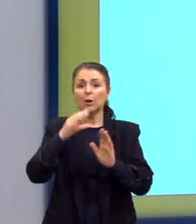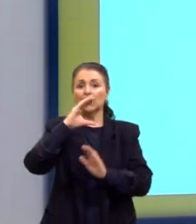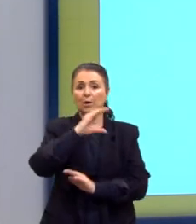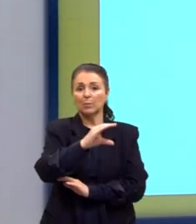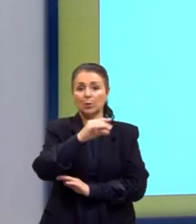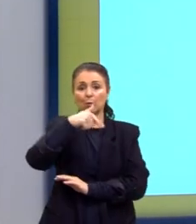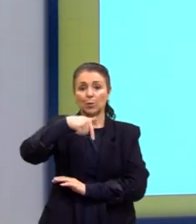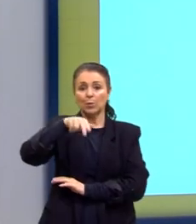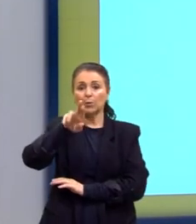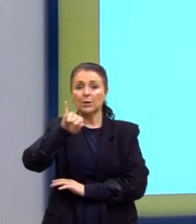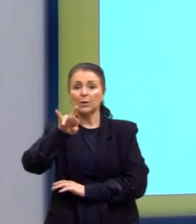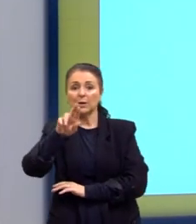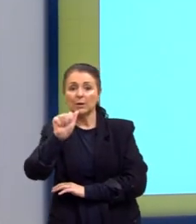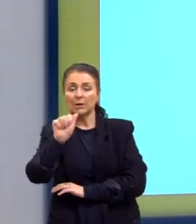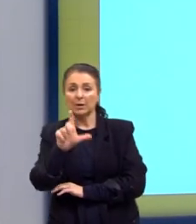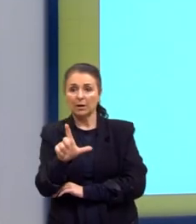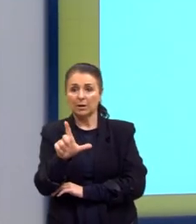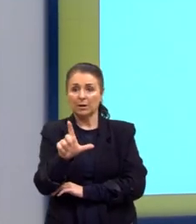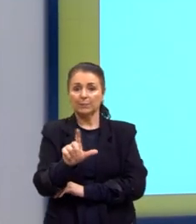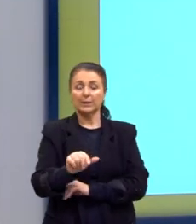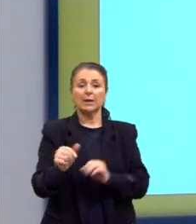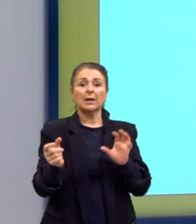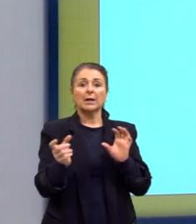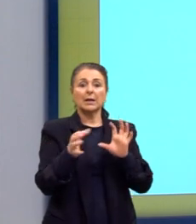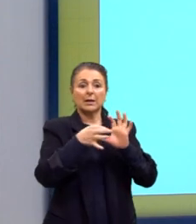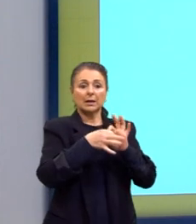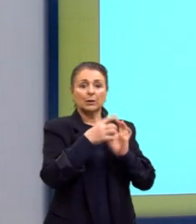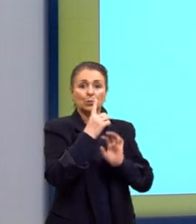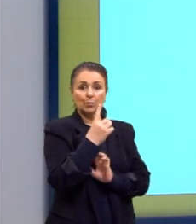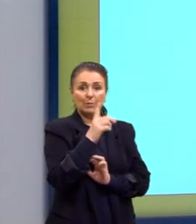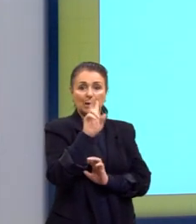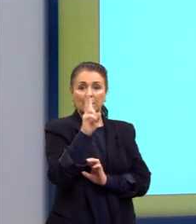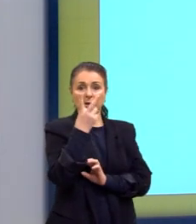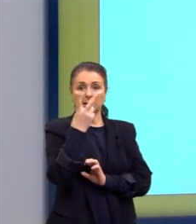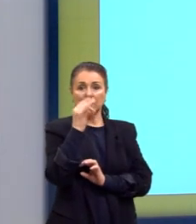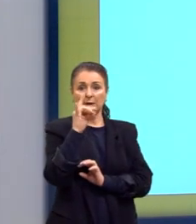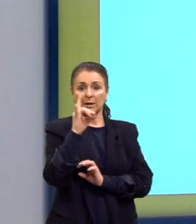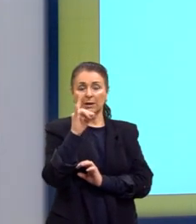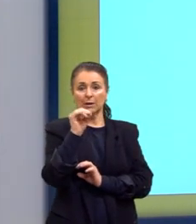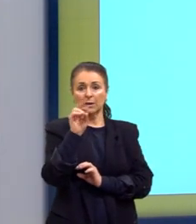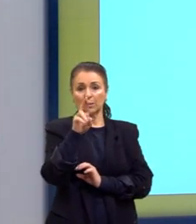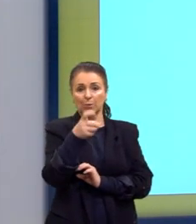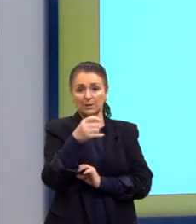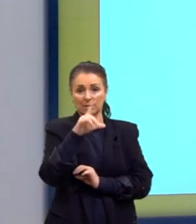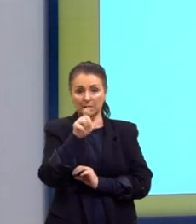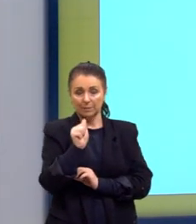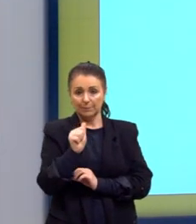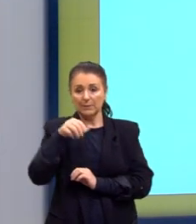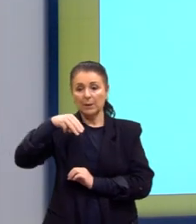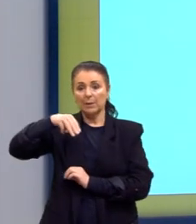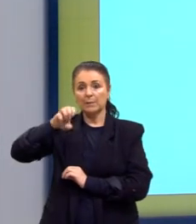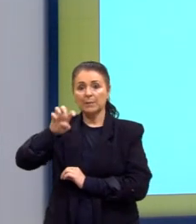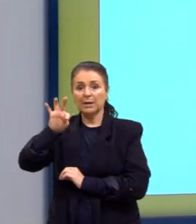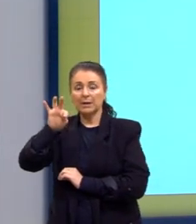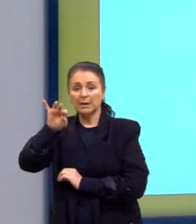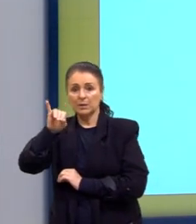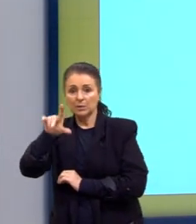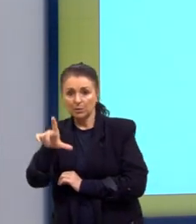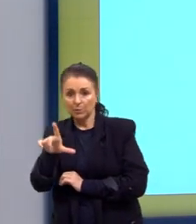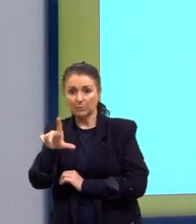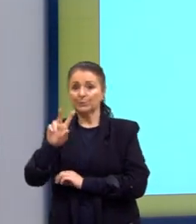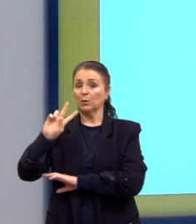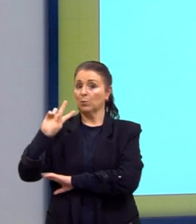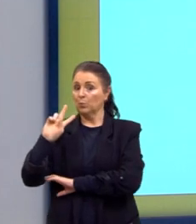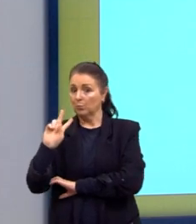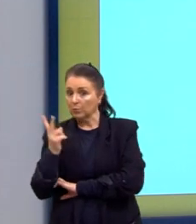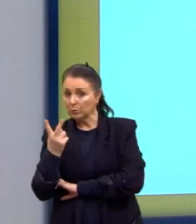que vai estar ligado com uma hidroxila com o metil né uns H3 com hidrogênio